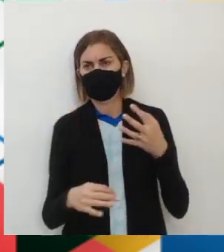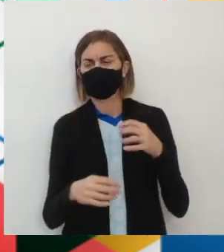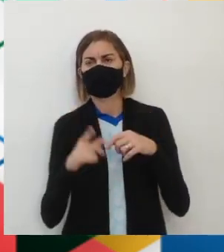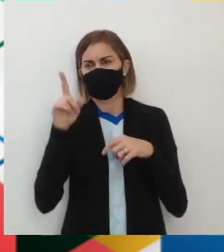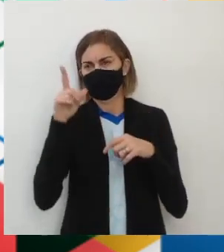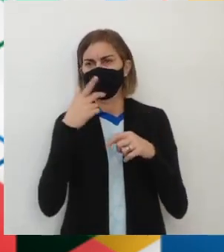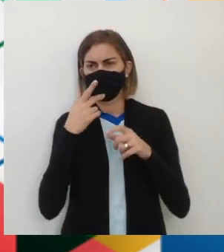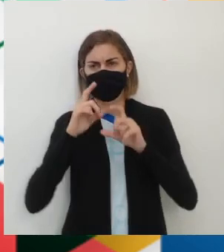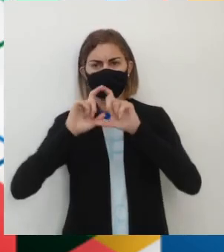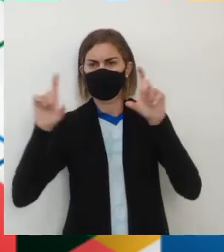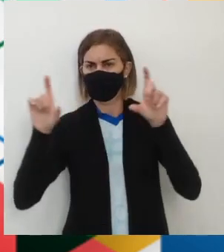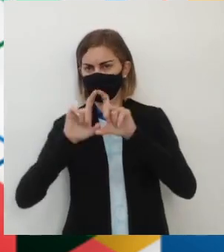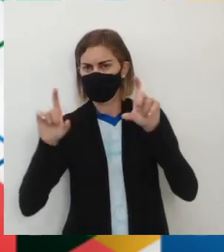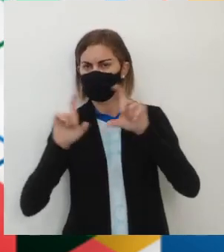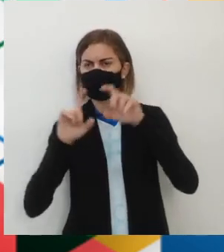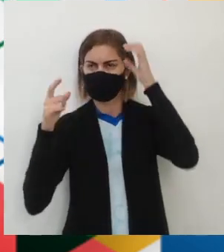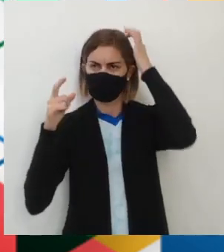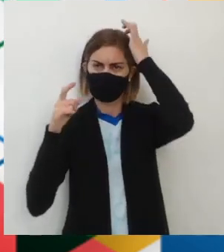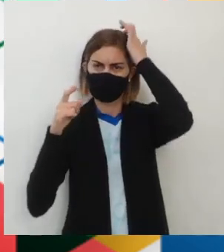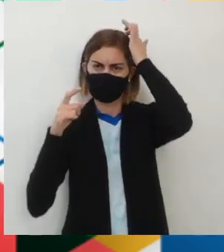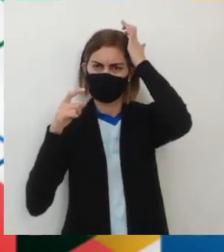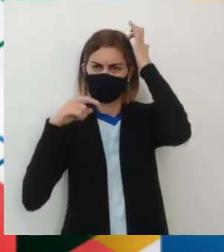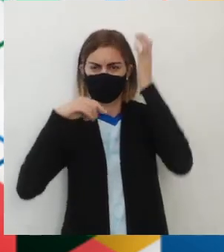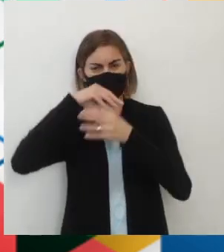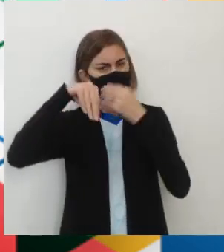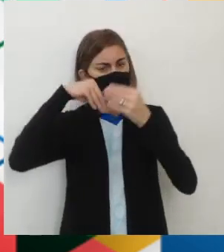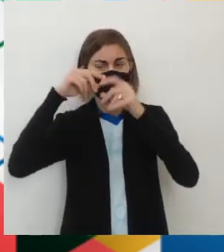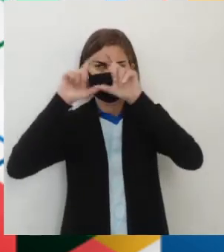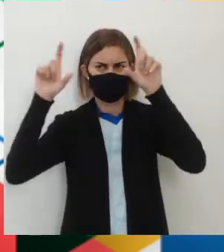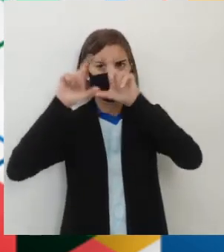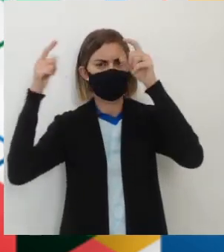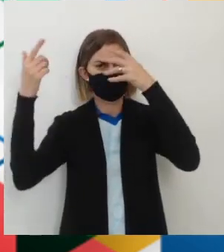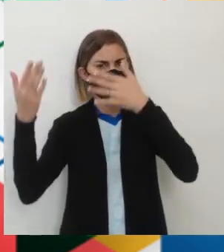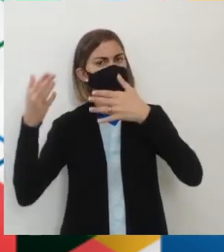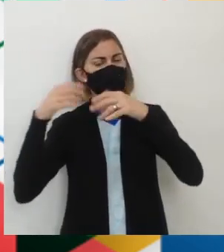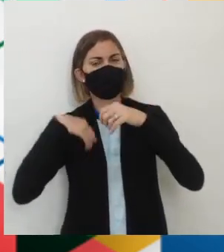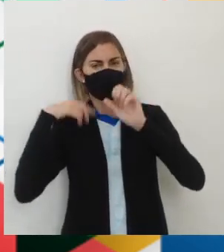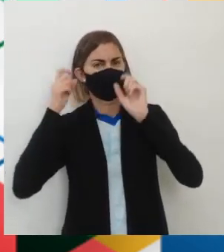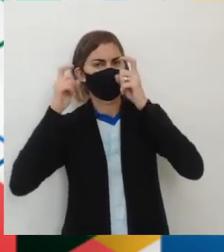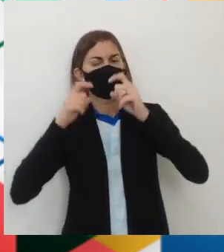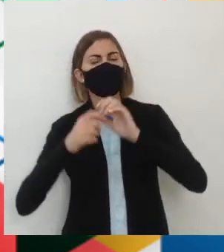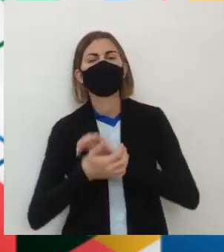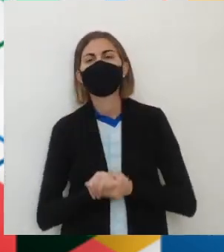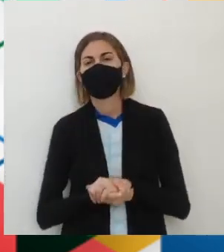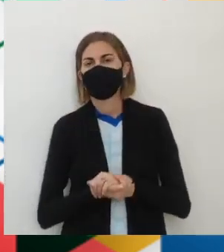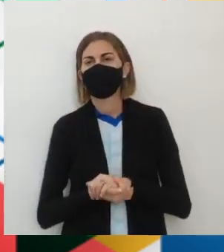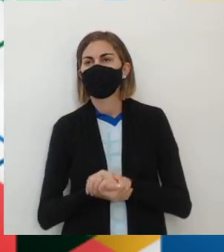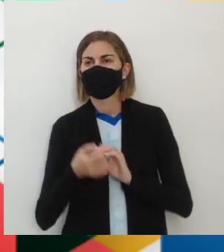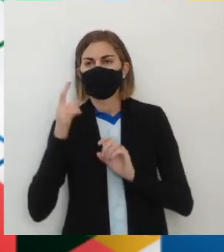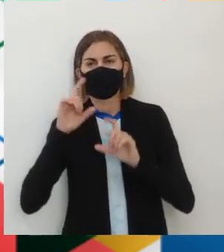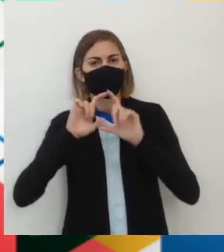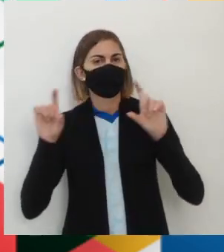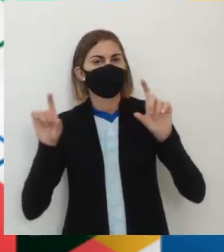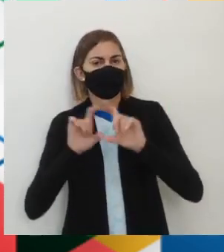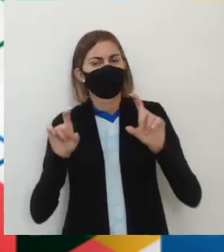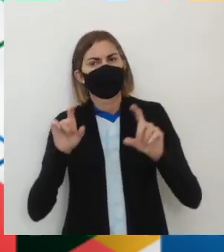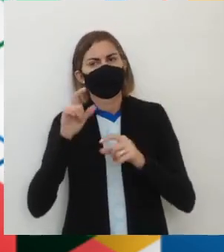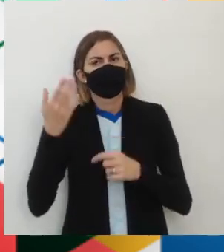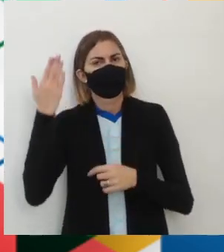ele está discutindo o reagente, não é o produto, essencialmente, tá? A reação